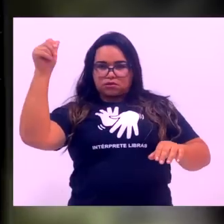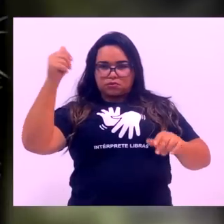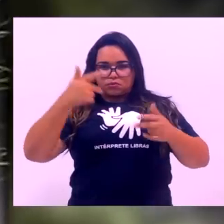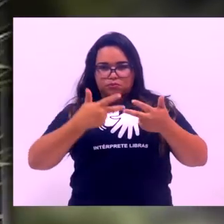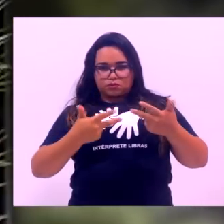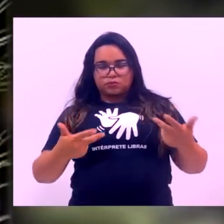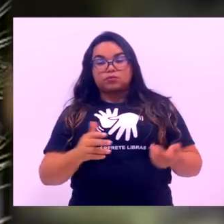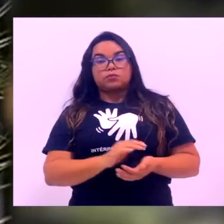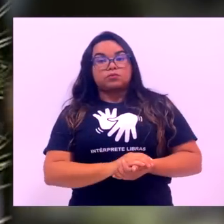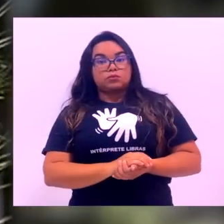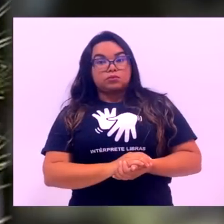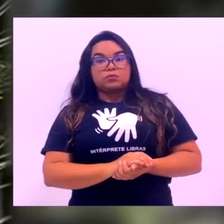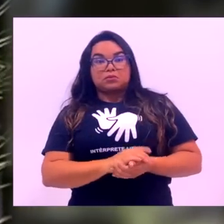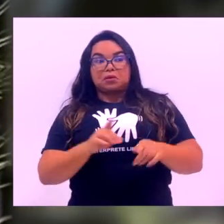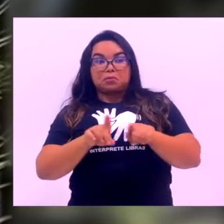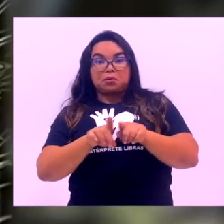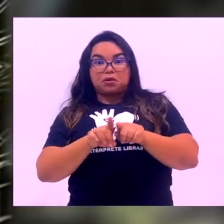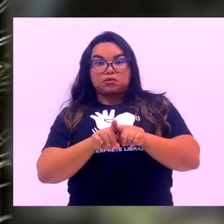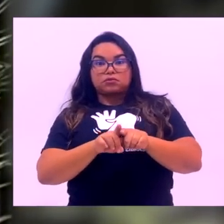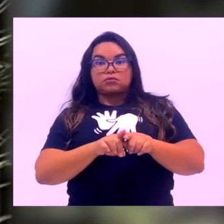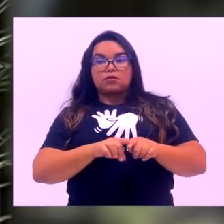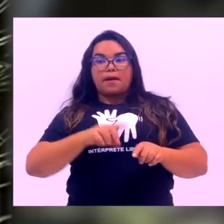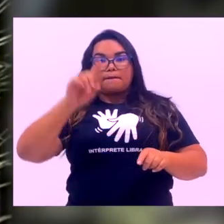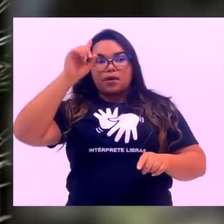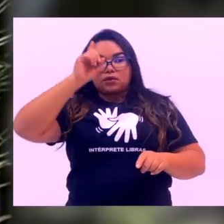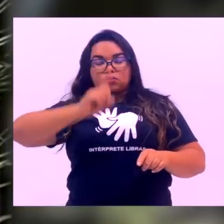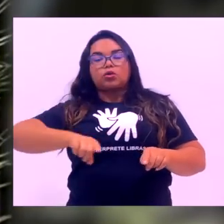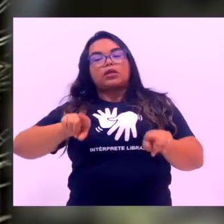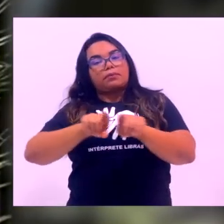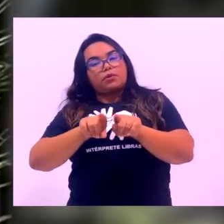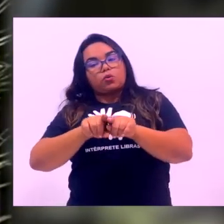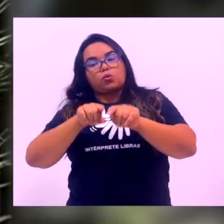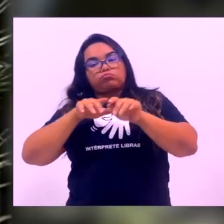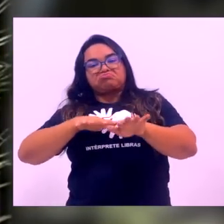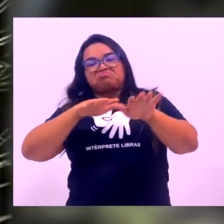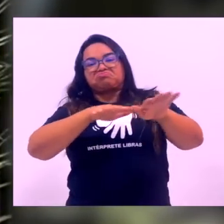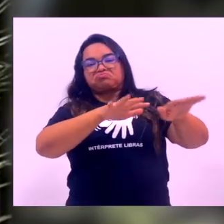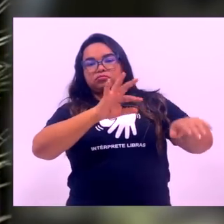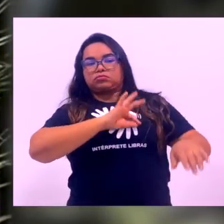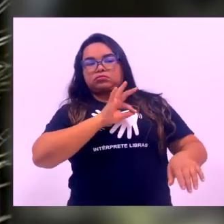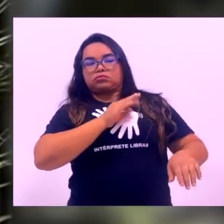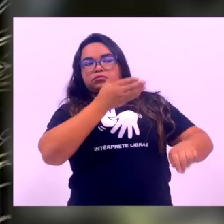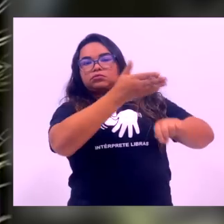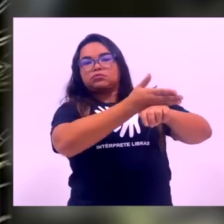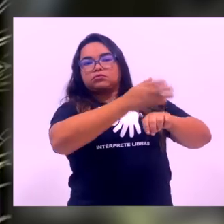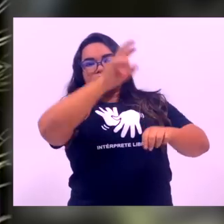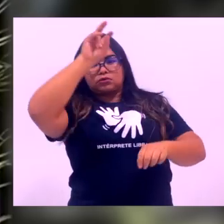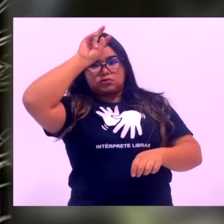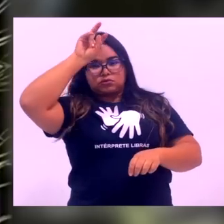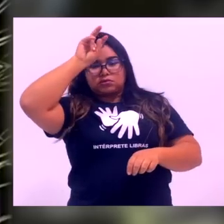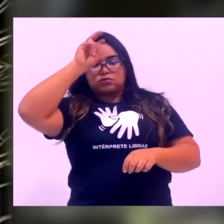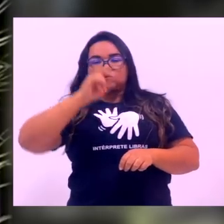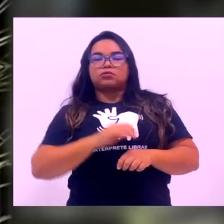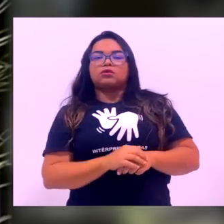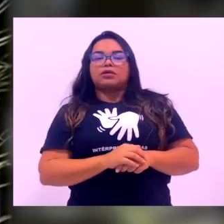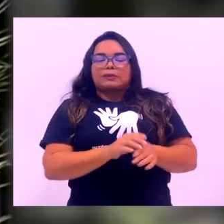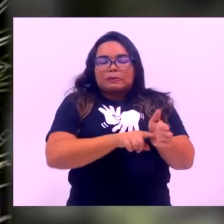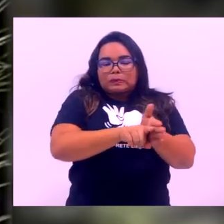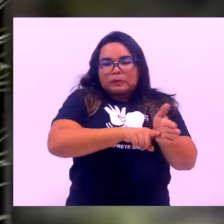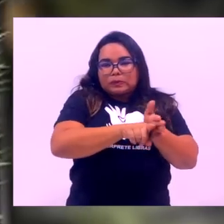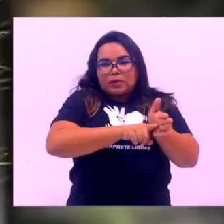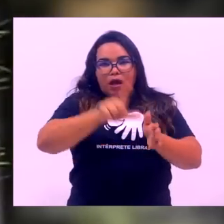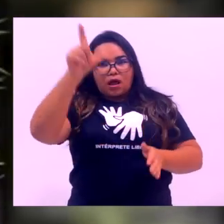interessante que ele também enviou um exército inteiro. Sabem para onde? Para o Egito. E vocês sabiam que os arqueólogos alemães